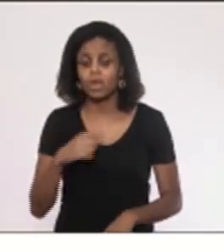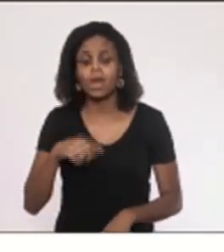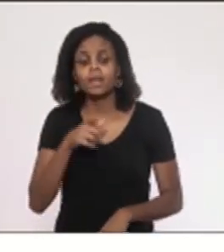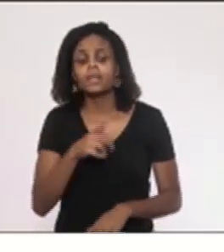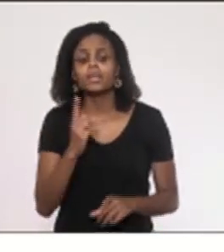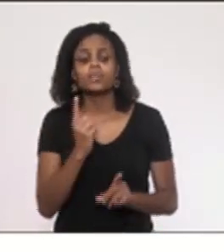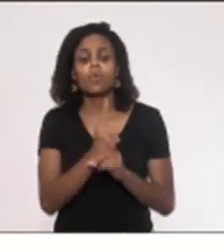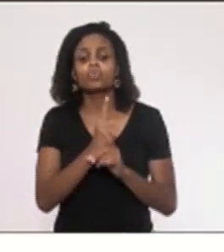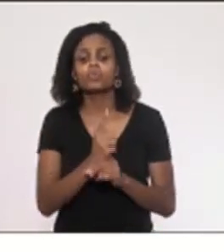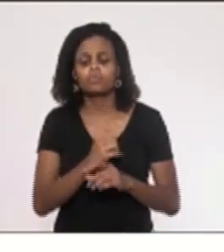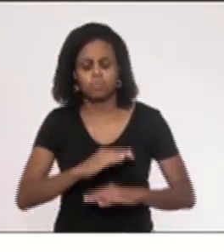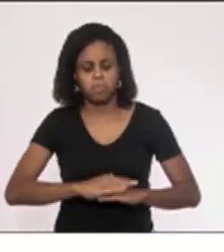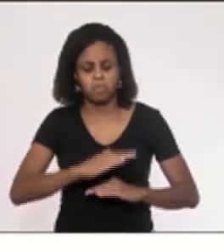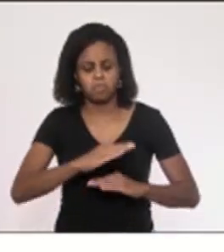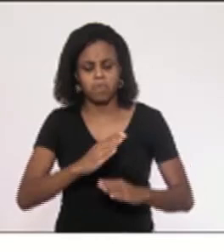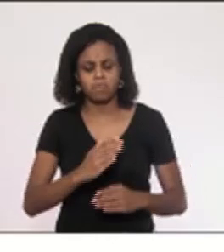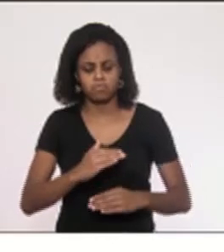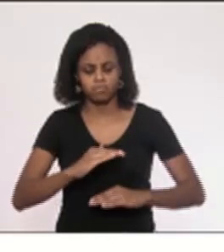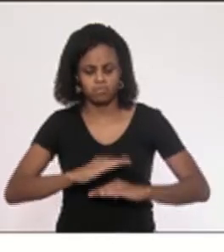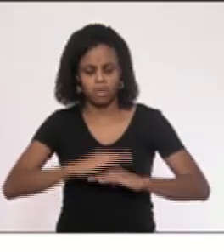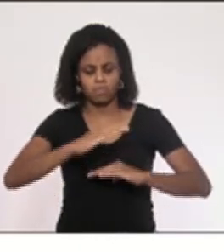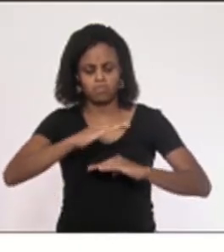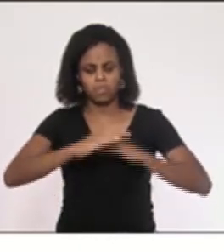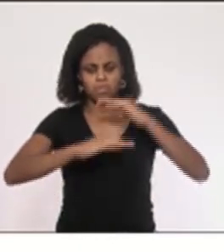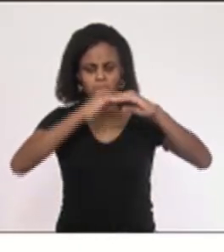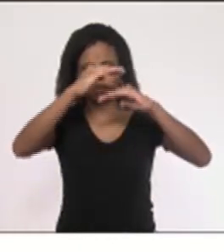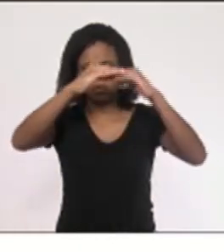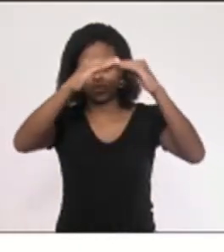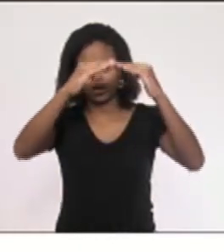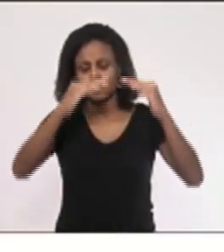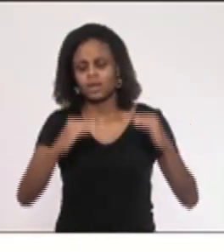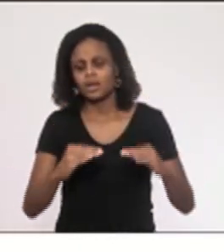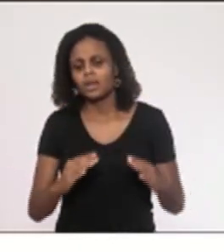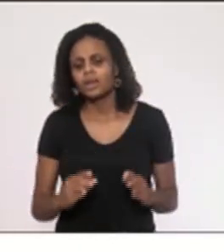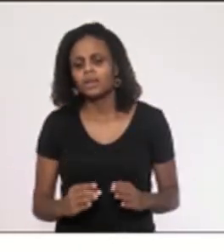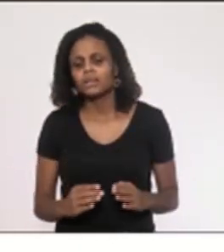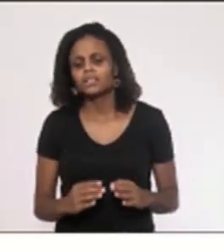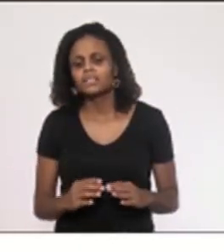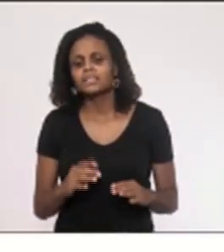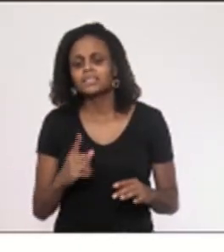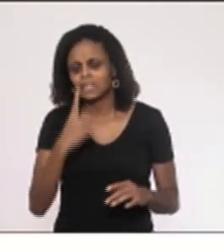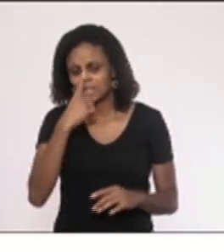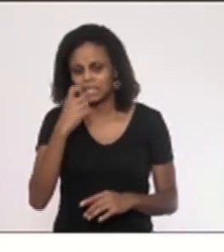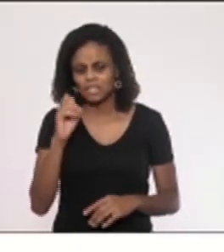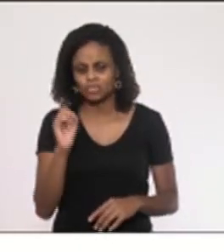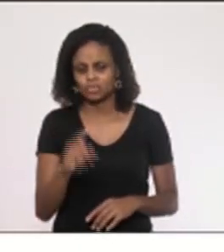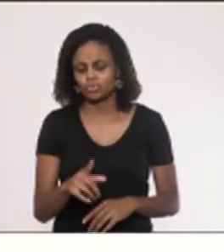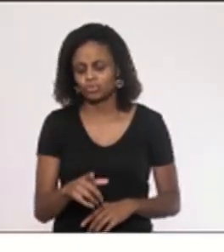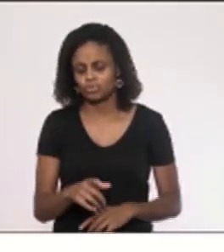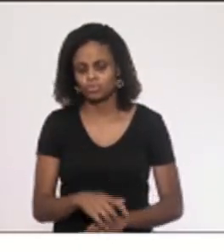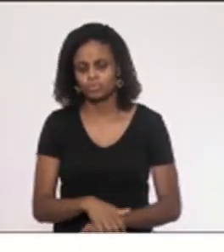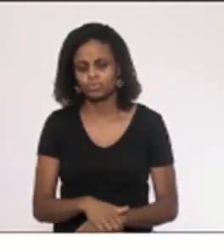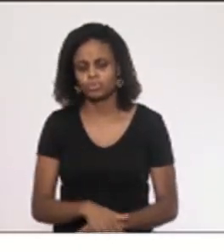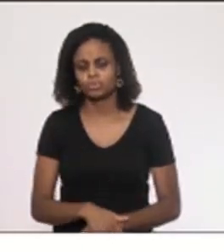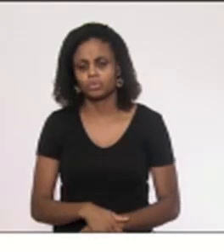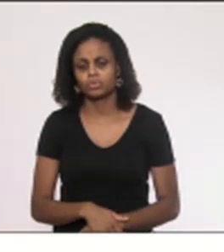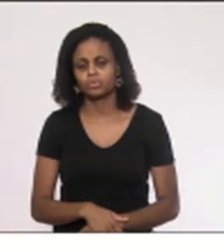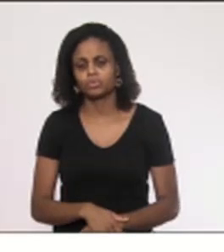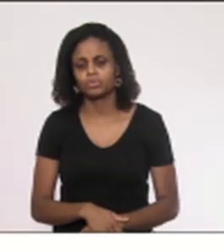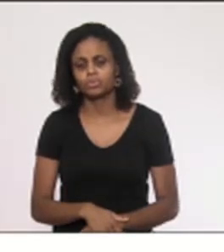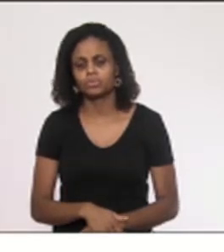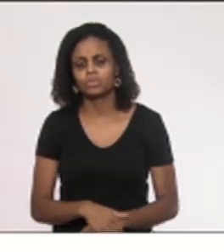uma pilha, deputado Valdec, uma pilha, em meio aos escombros, uma pilha de lixo, deputada Alana, inclusive